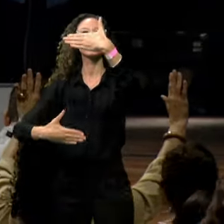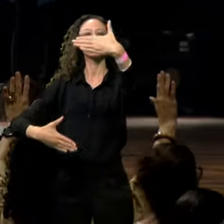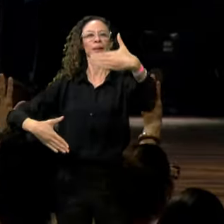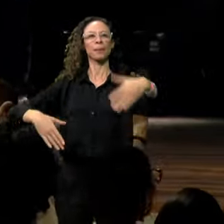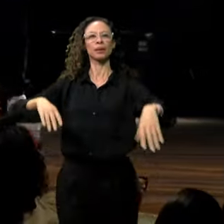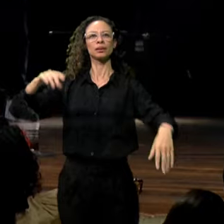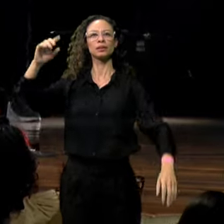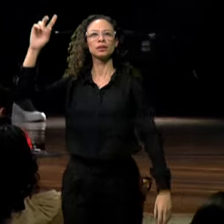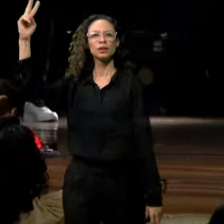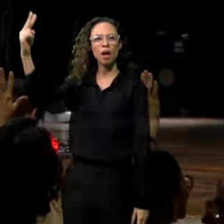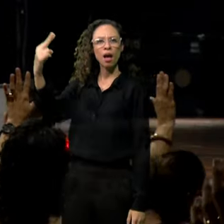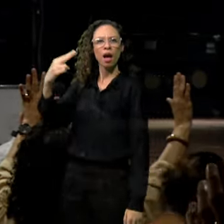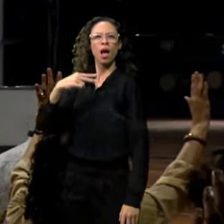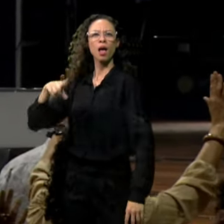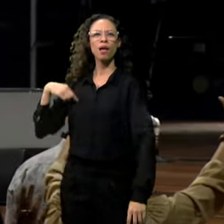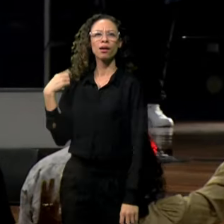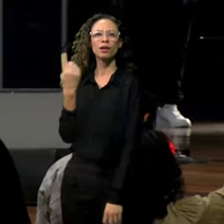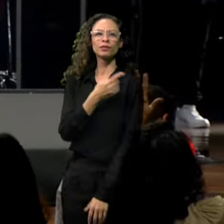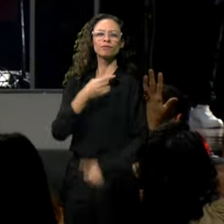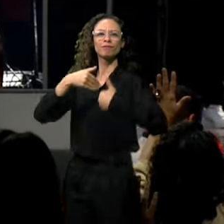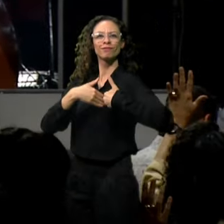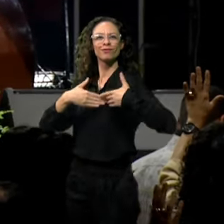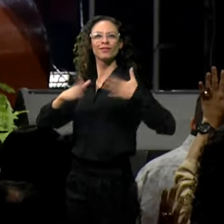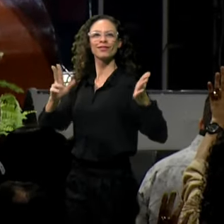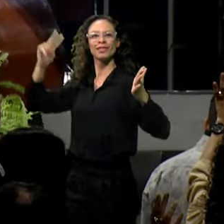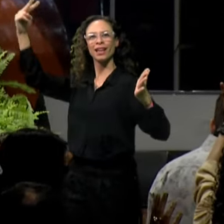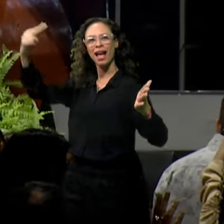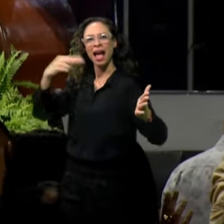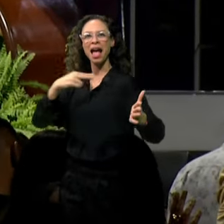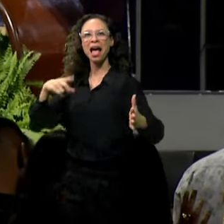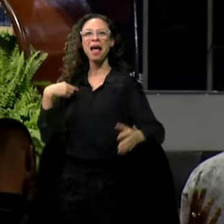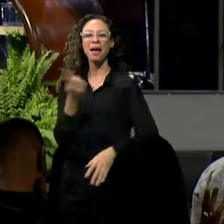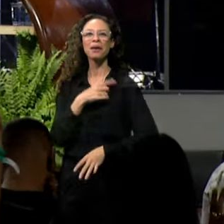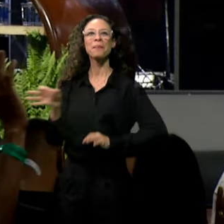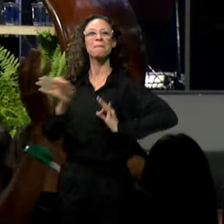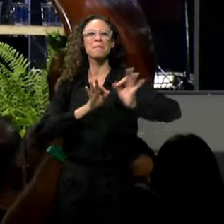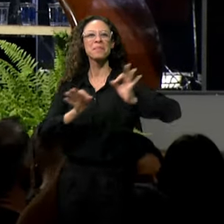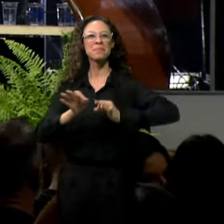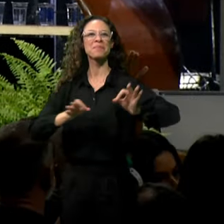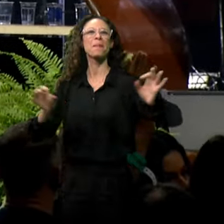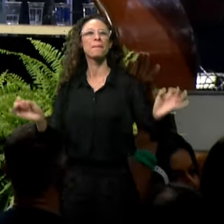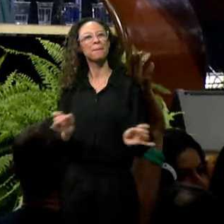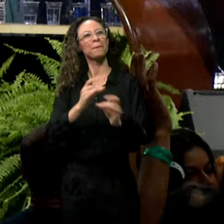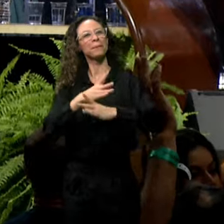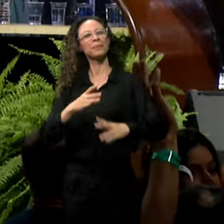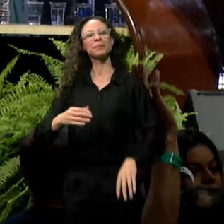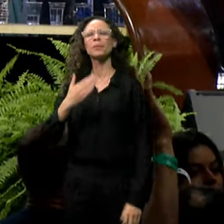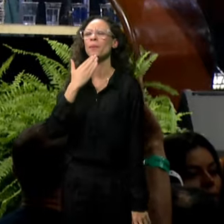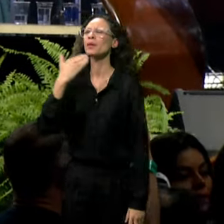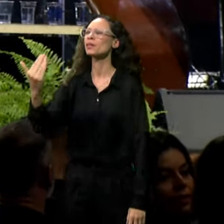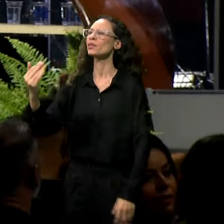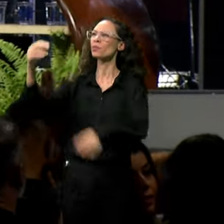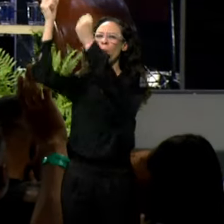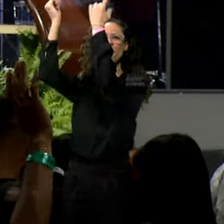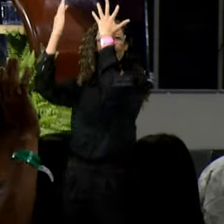encontra em nós disposição encontra em nós preparou o meu Deus reveste